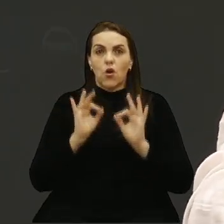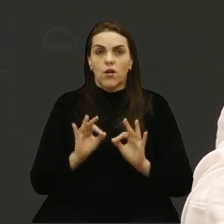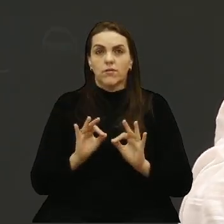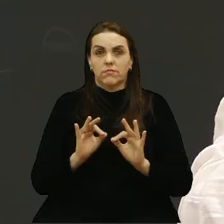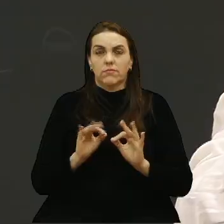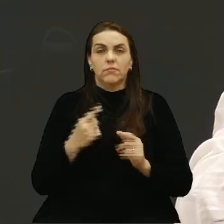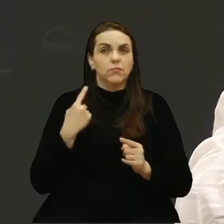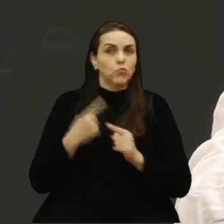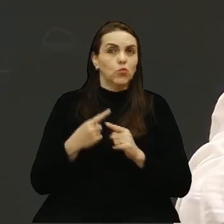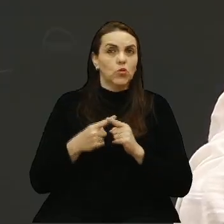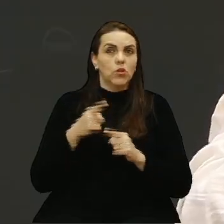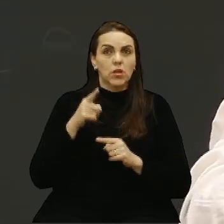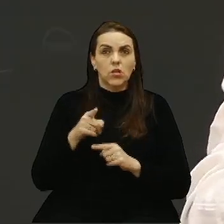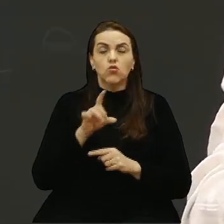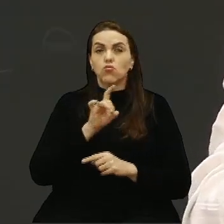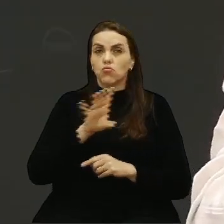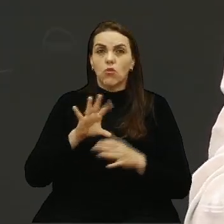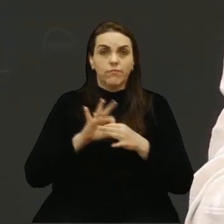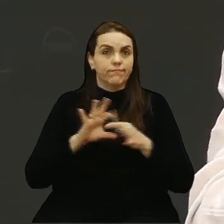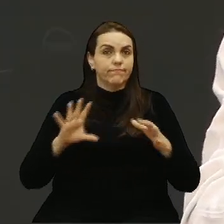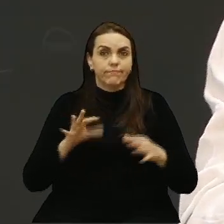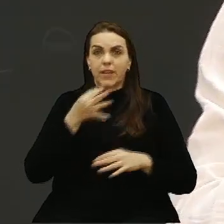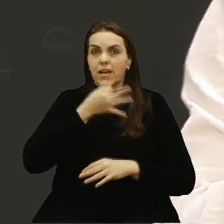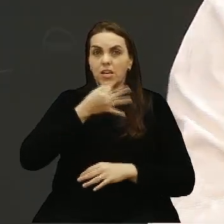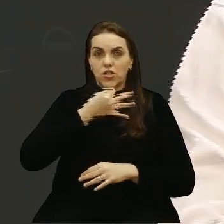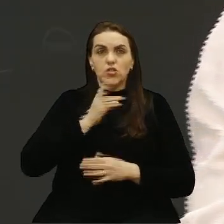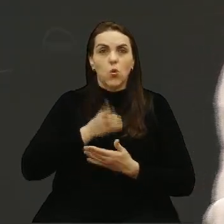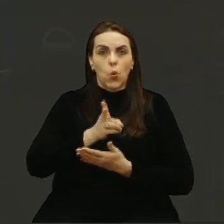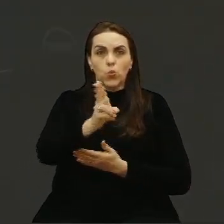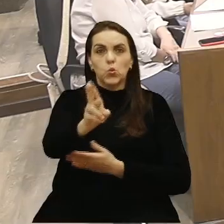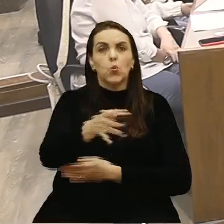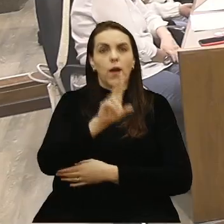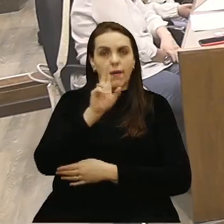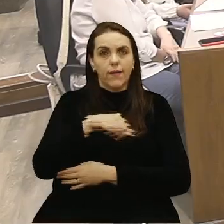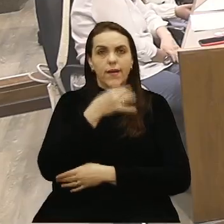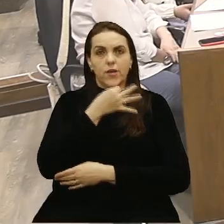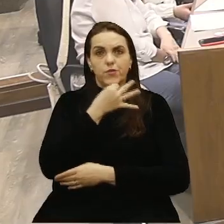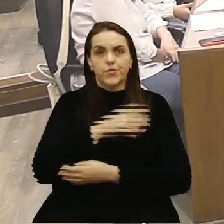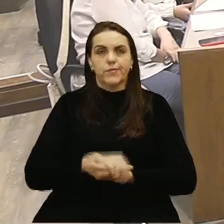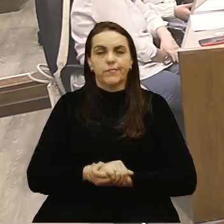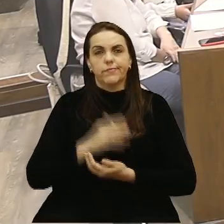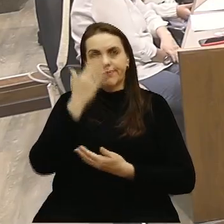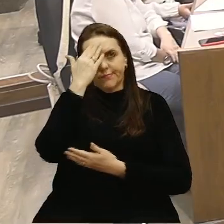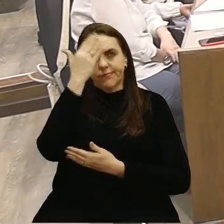isso aqui só permite que Caxias continue sendo Caxias. Obrigado. Obrigado, vereador Cláudio Libardi. Com a palavra.